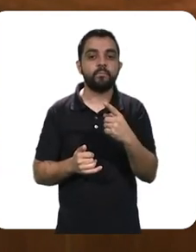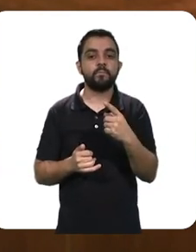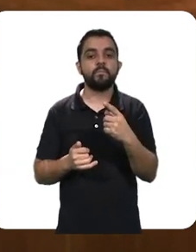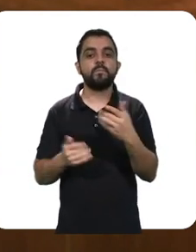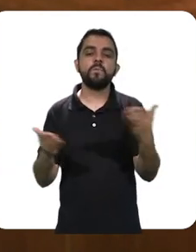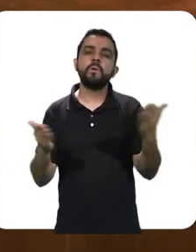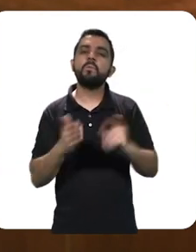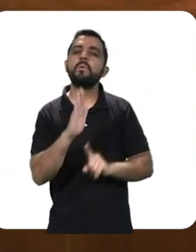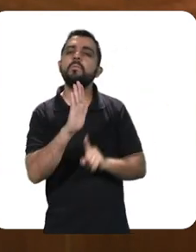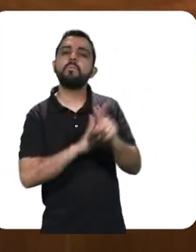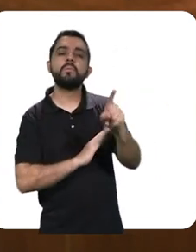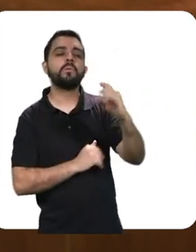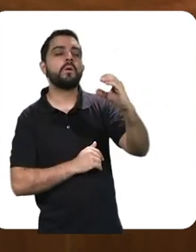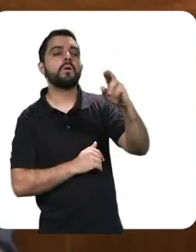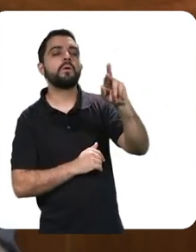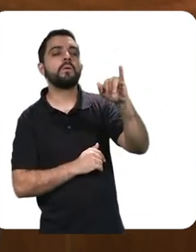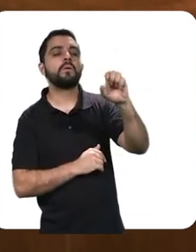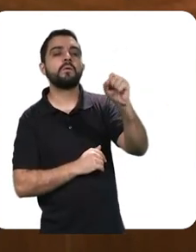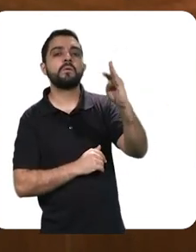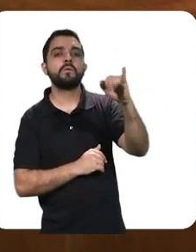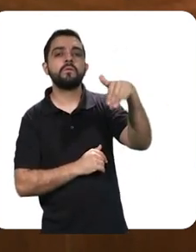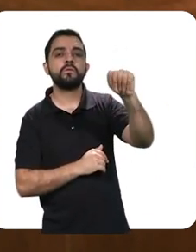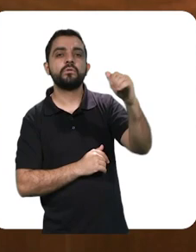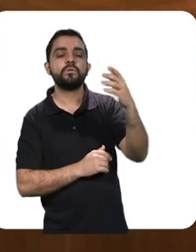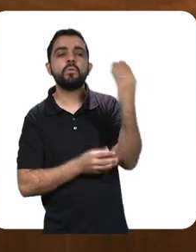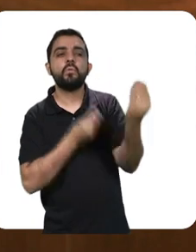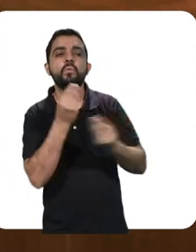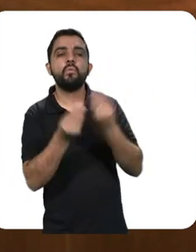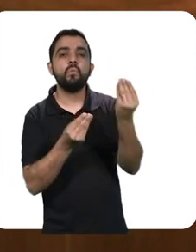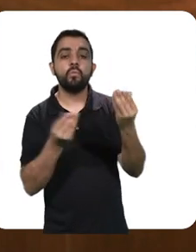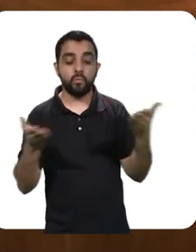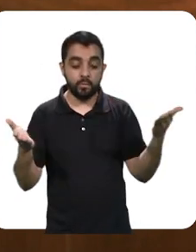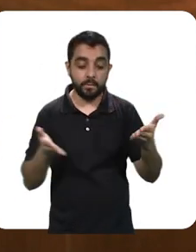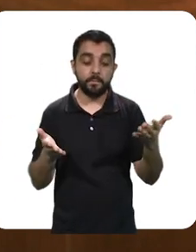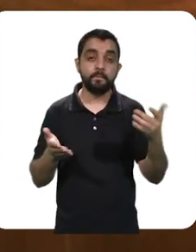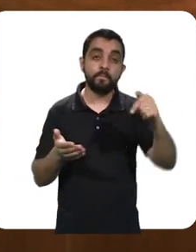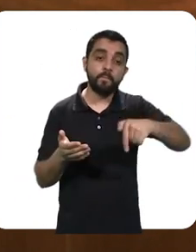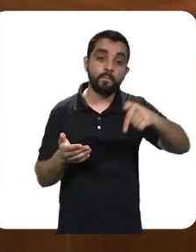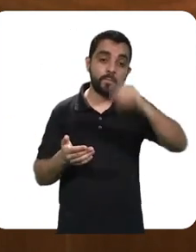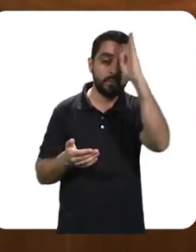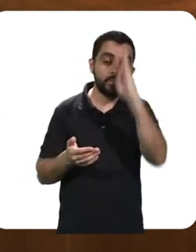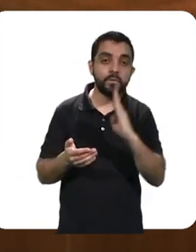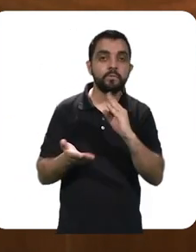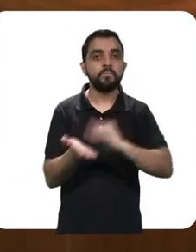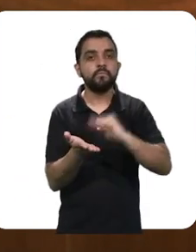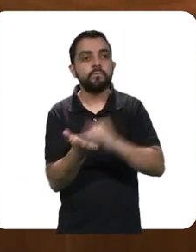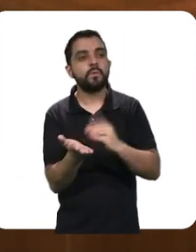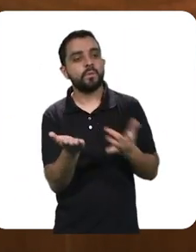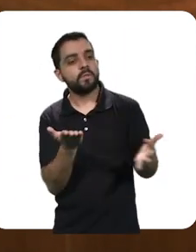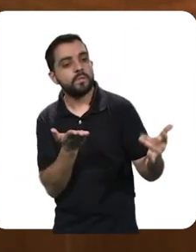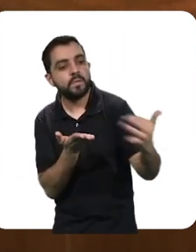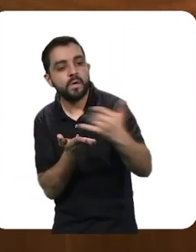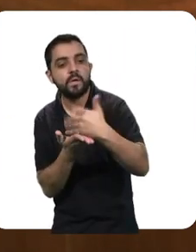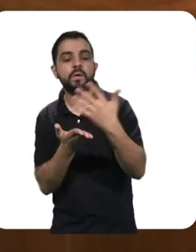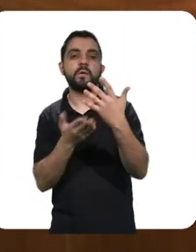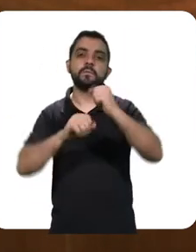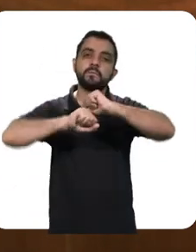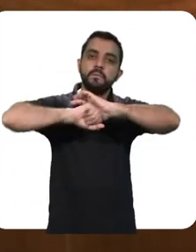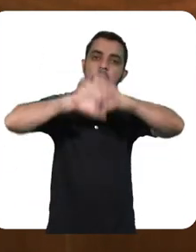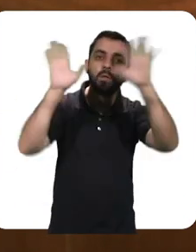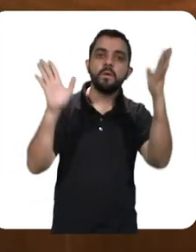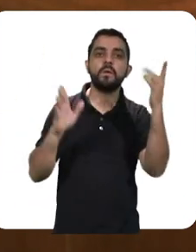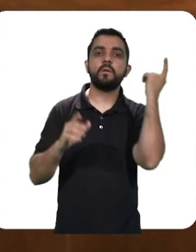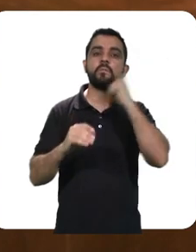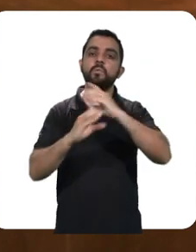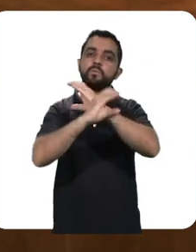professora Cristina, como lidar com essa situação onde a gente não tem dados objetivos, que a gente